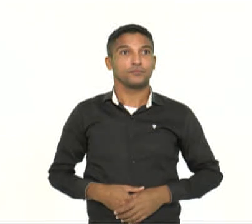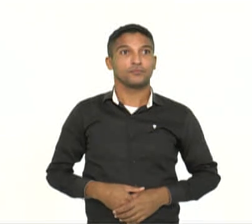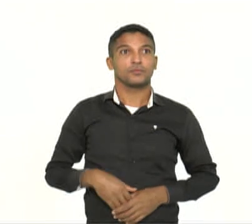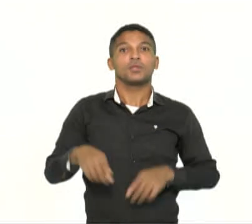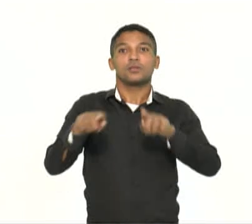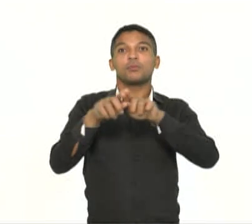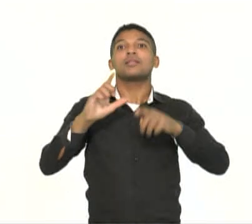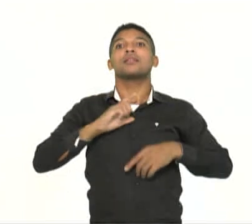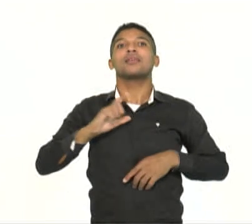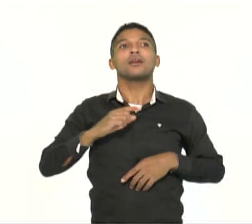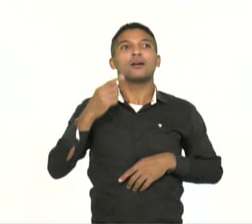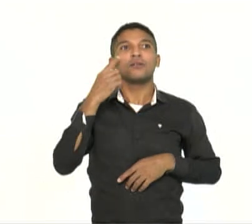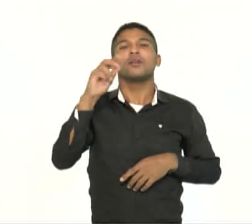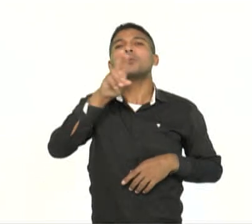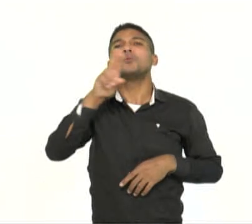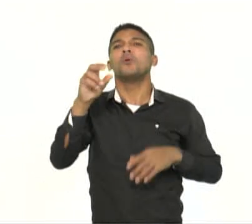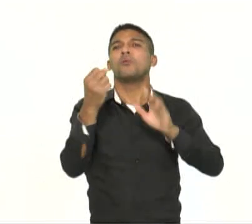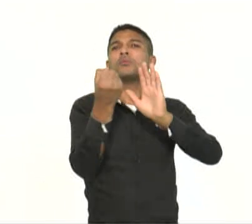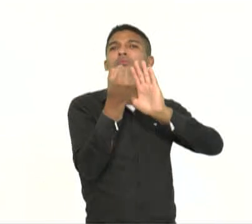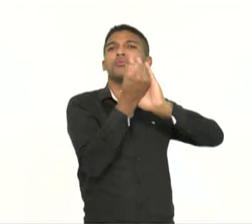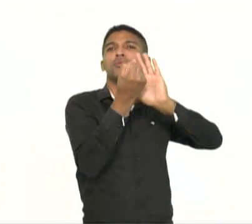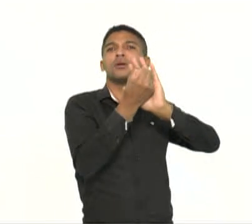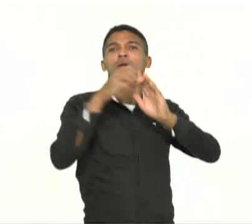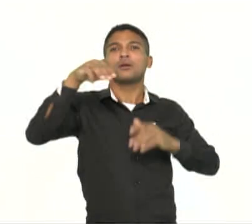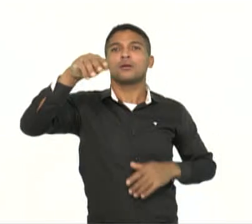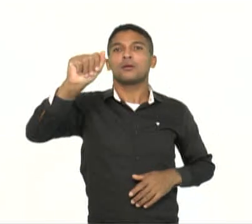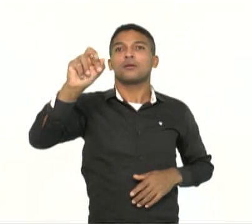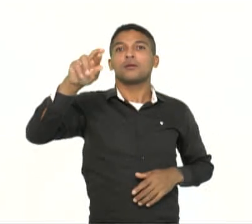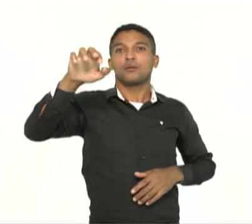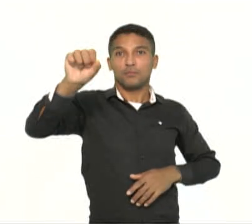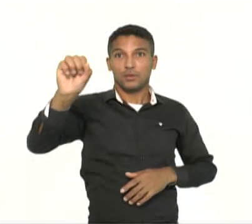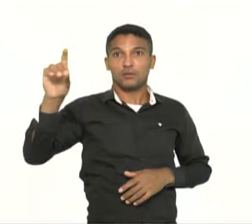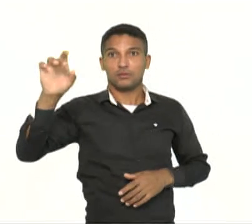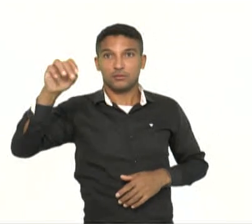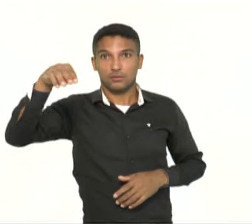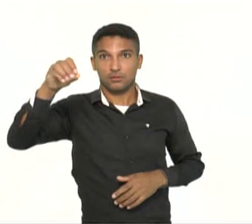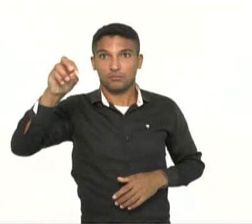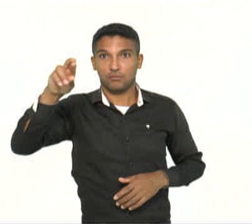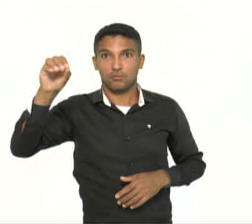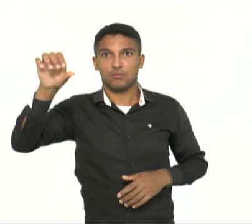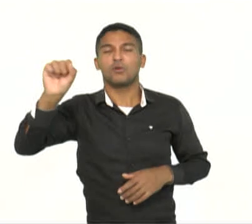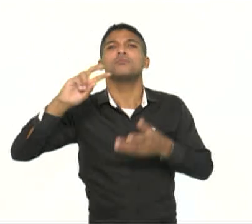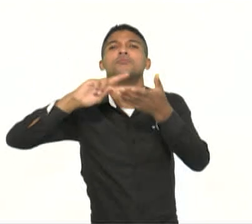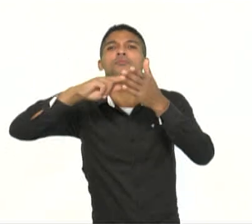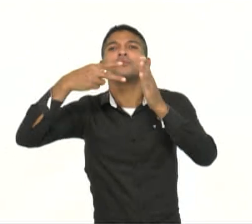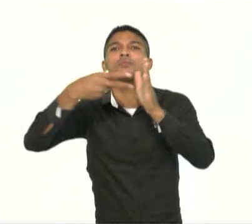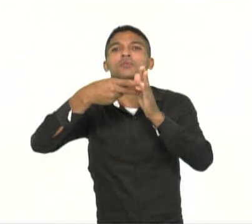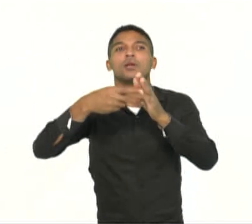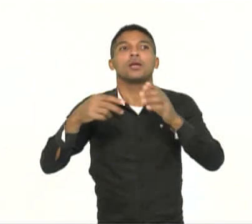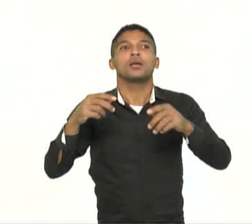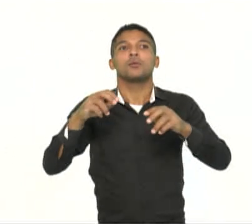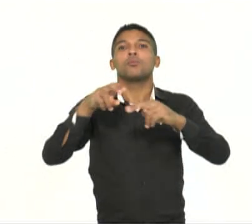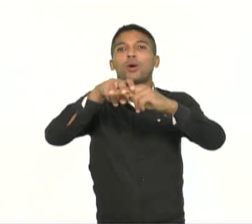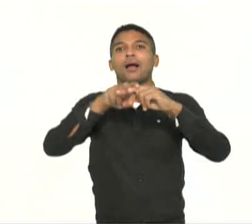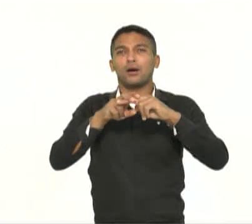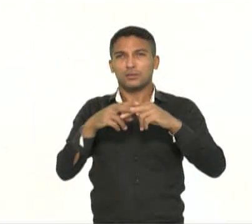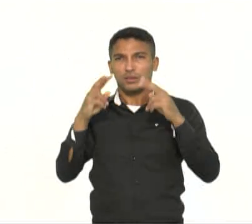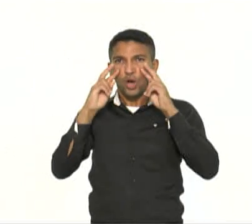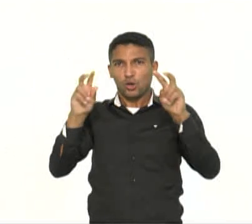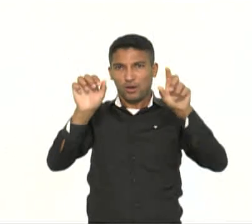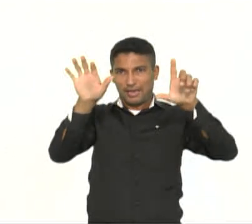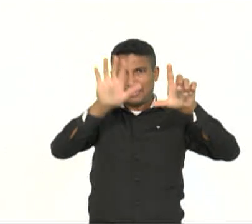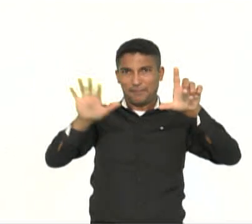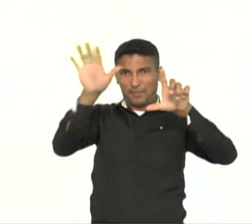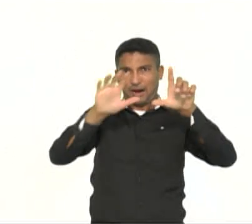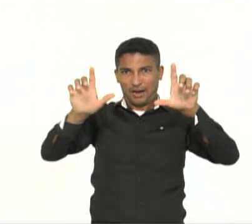o nome, a denominação de mares de morros, ela vem da onde? Ela foi atribuída em função das feições externas e